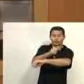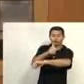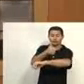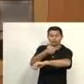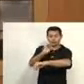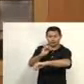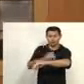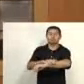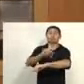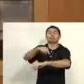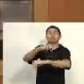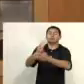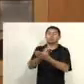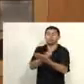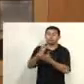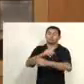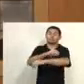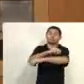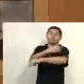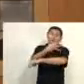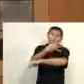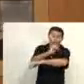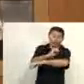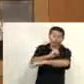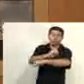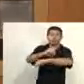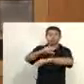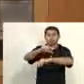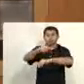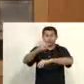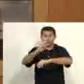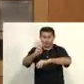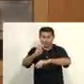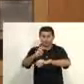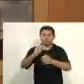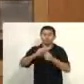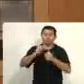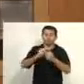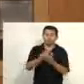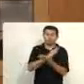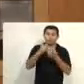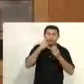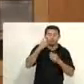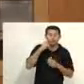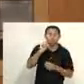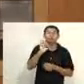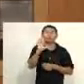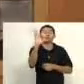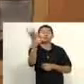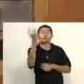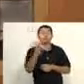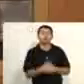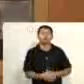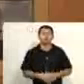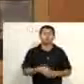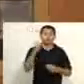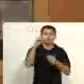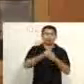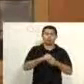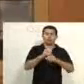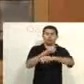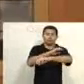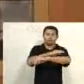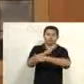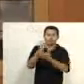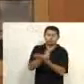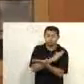desvio padrão, a medida de dispersão, né? Então eu aumentei isso aleatoriamente para a gente verificar o que ocorreria com a curva de